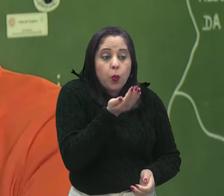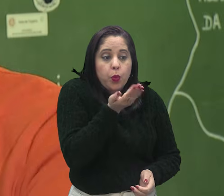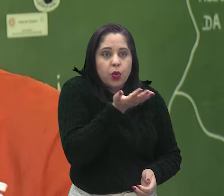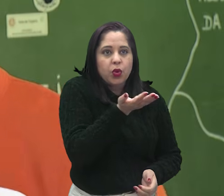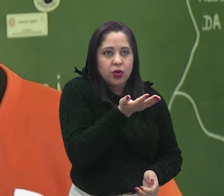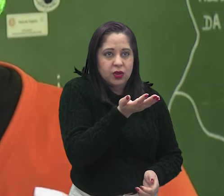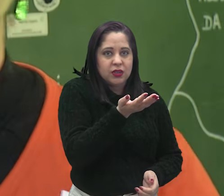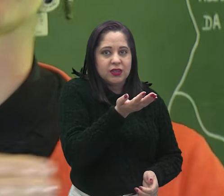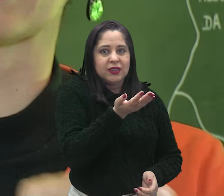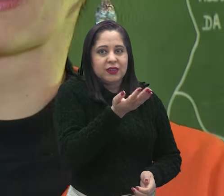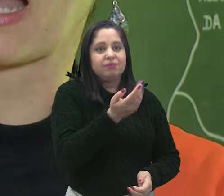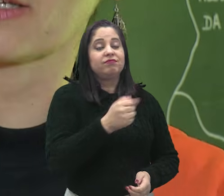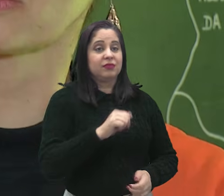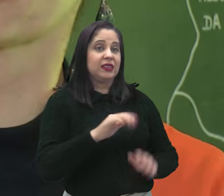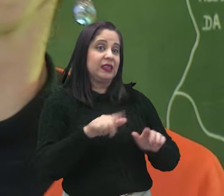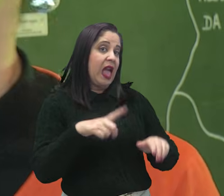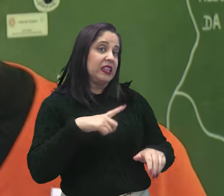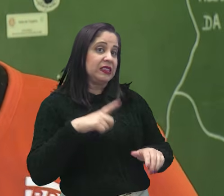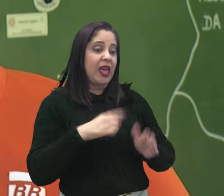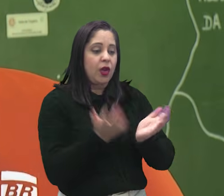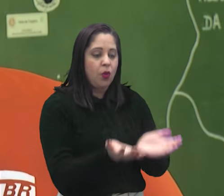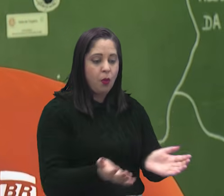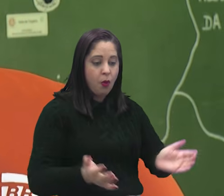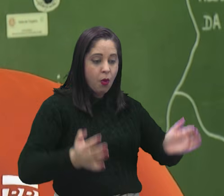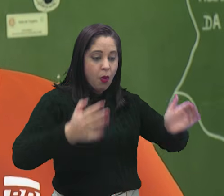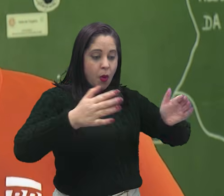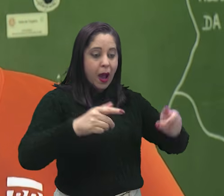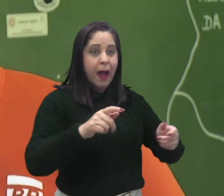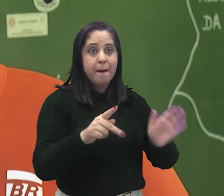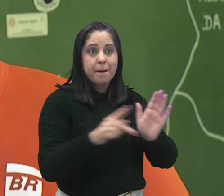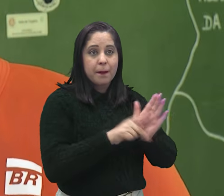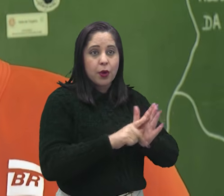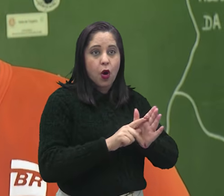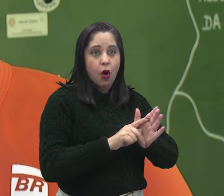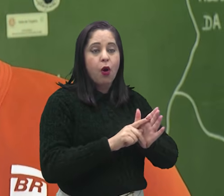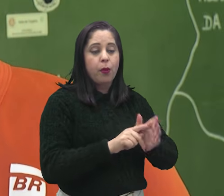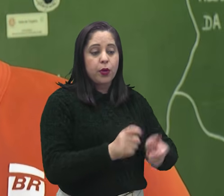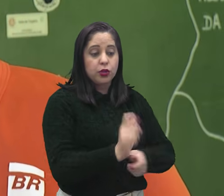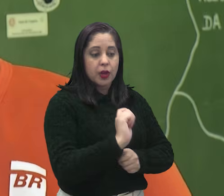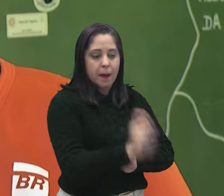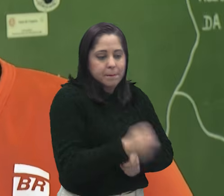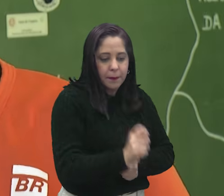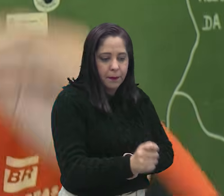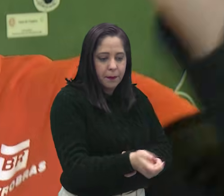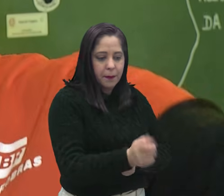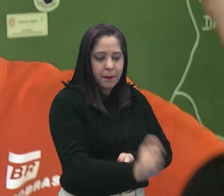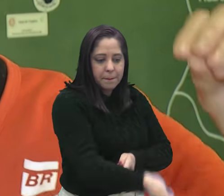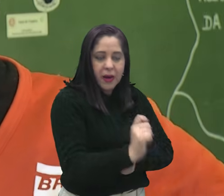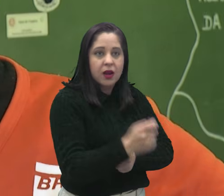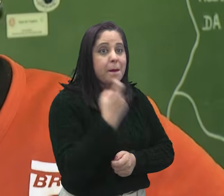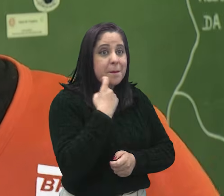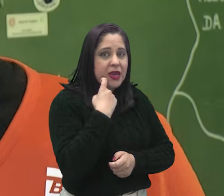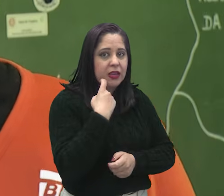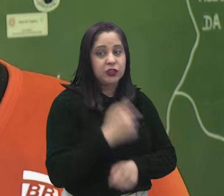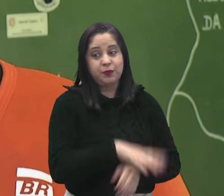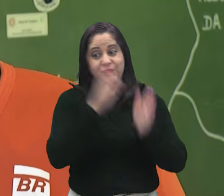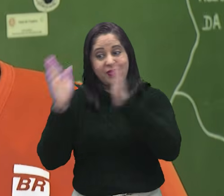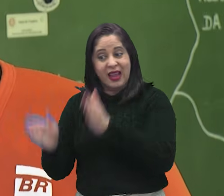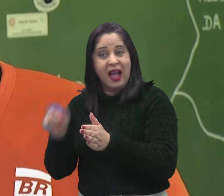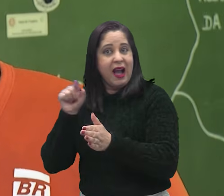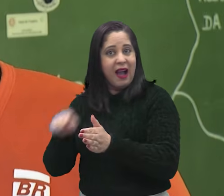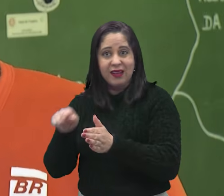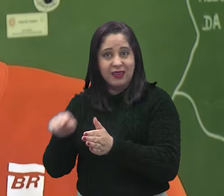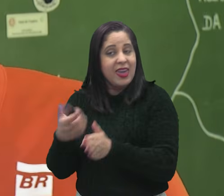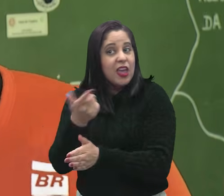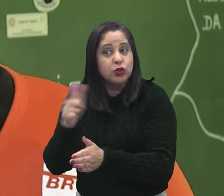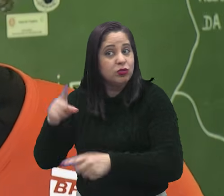farinha em exposição. Você tem um balaio de pescaria em exposição. No Ecomuseu, a exposição está no